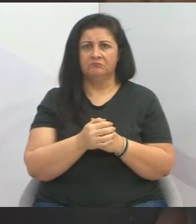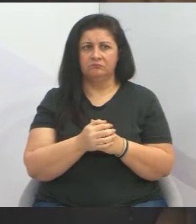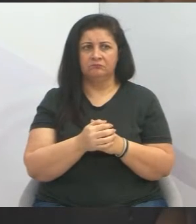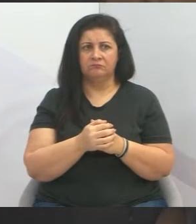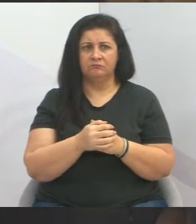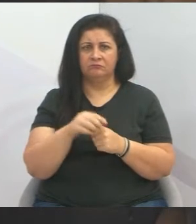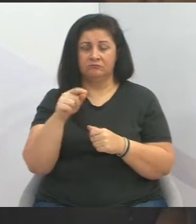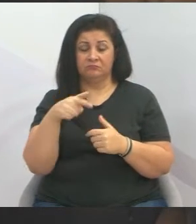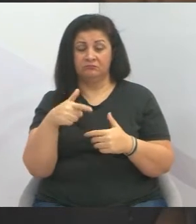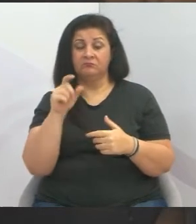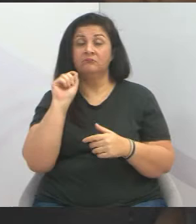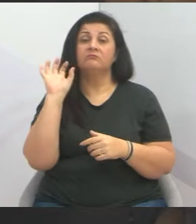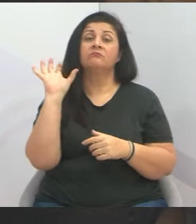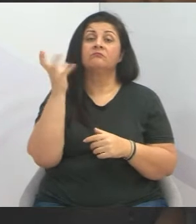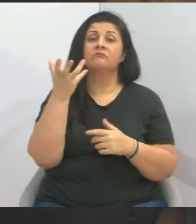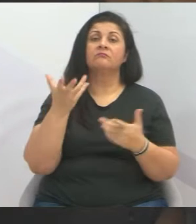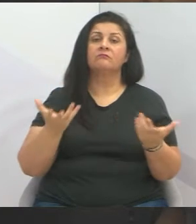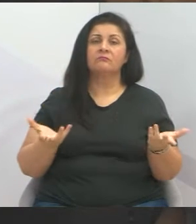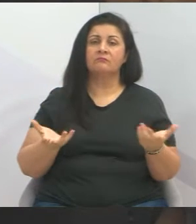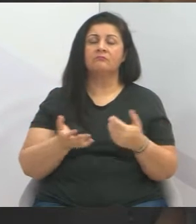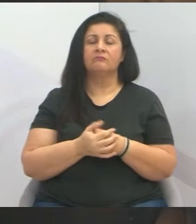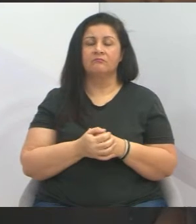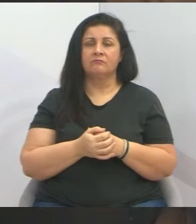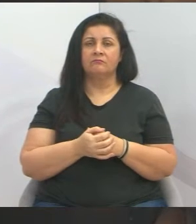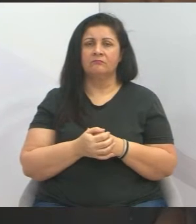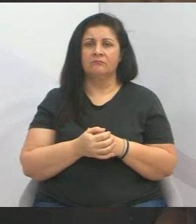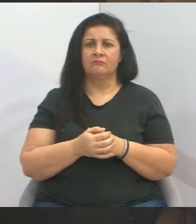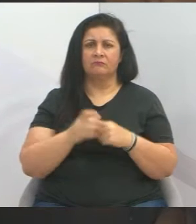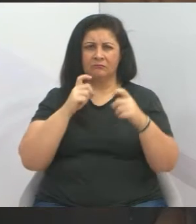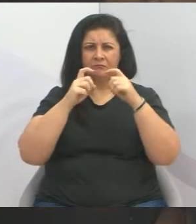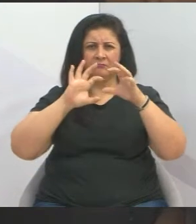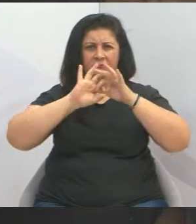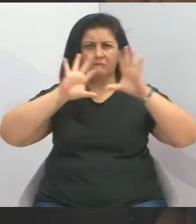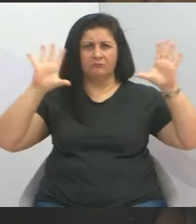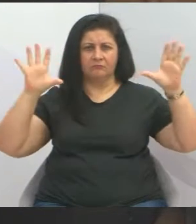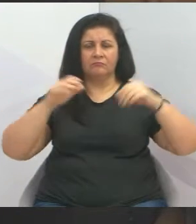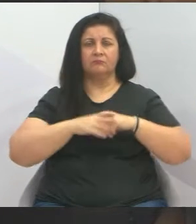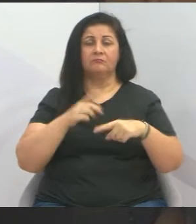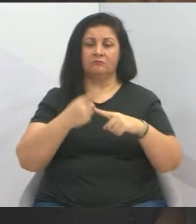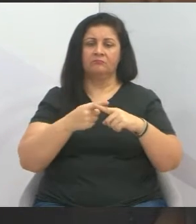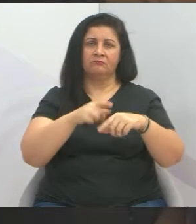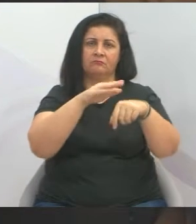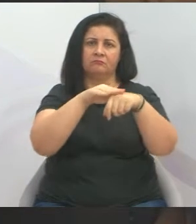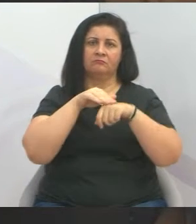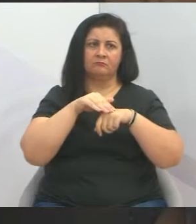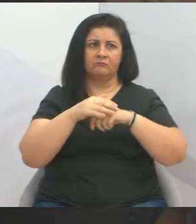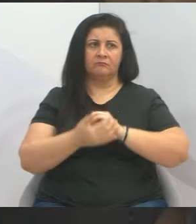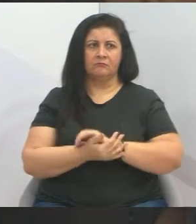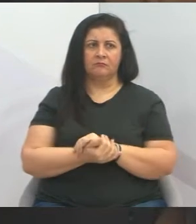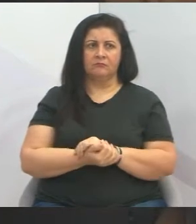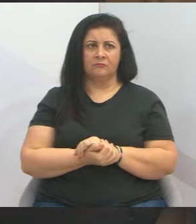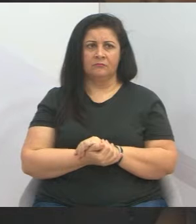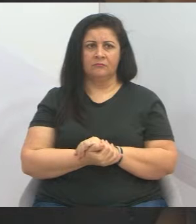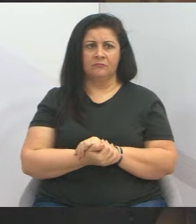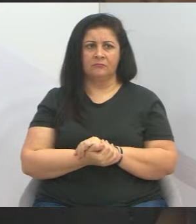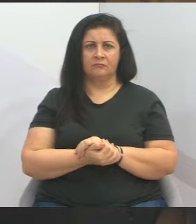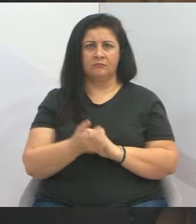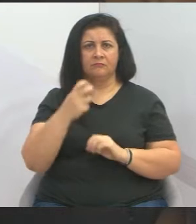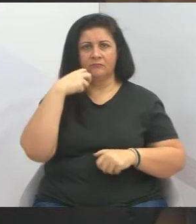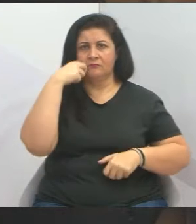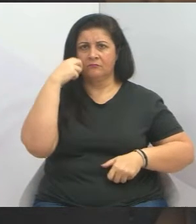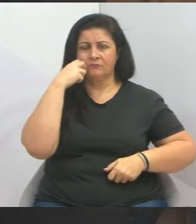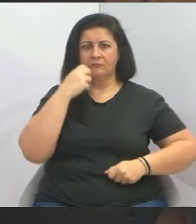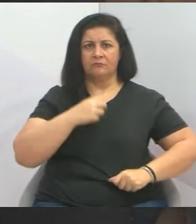quartos aqui a realidade para a gente numa audiência pública aqui convocado pela comissão de obras orçamento uma